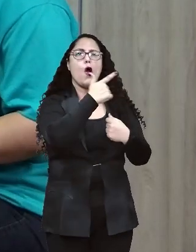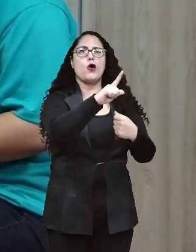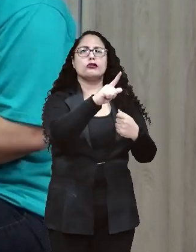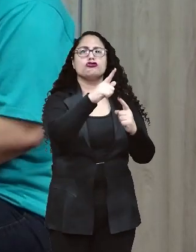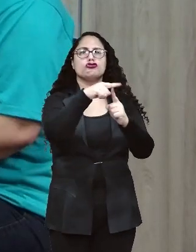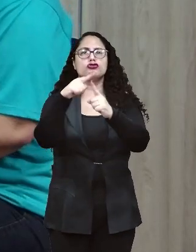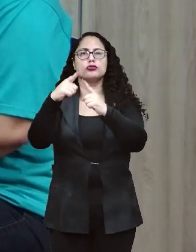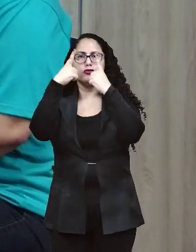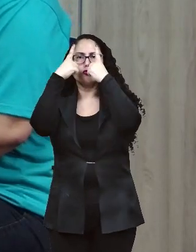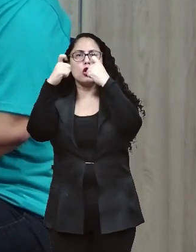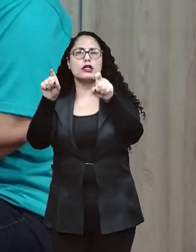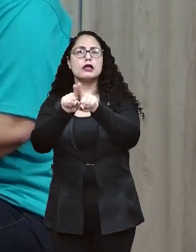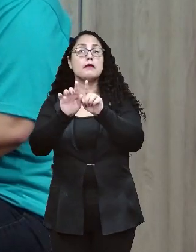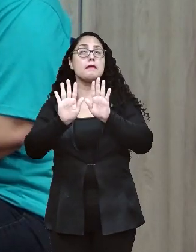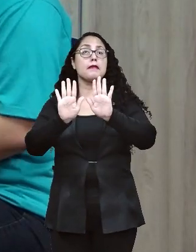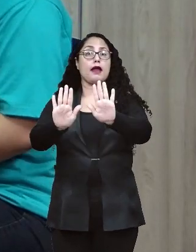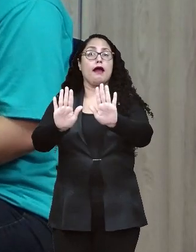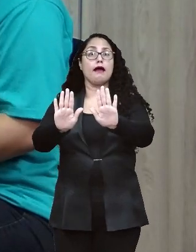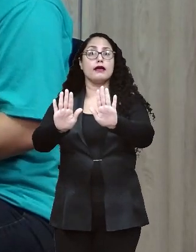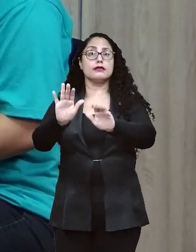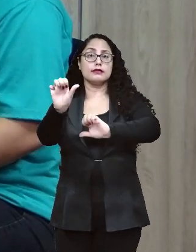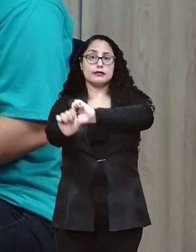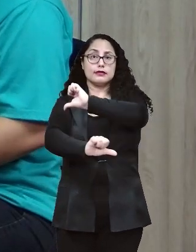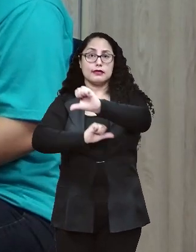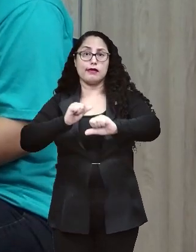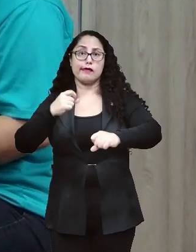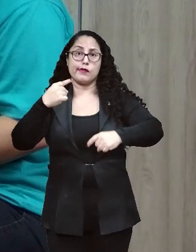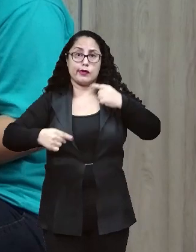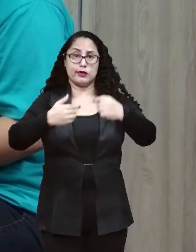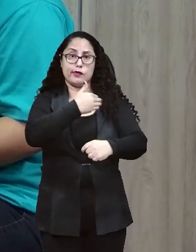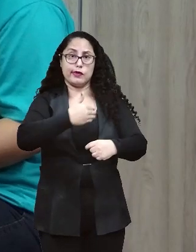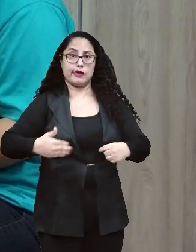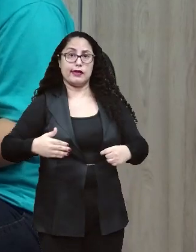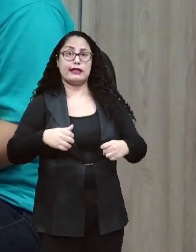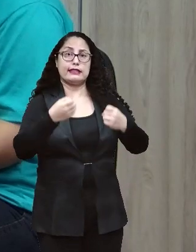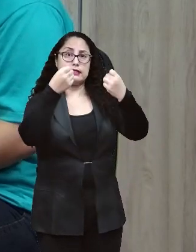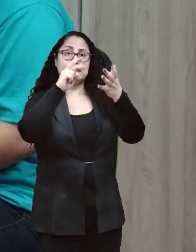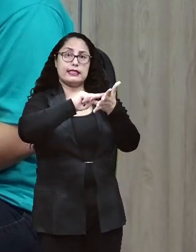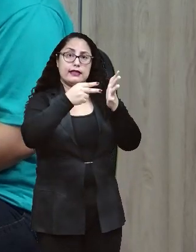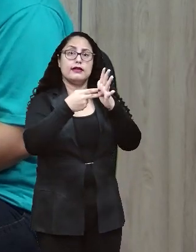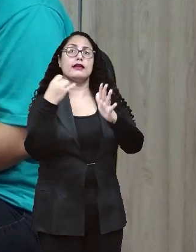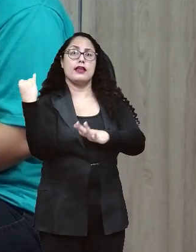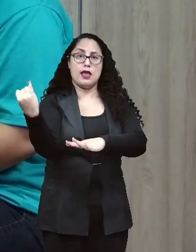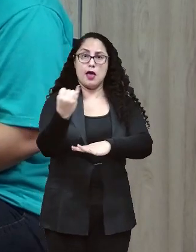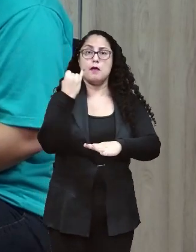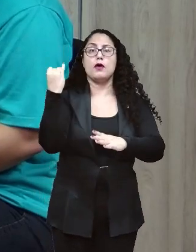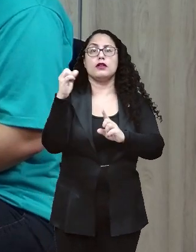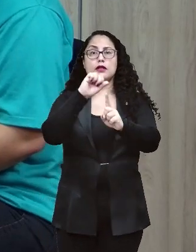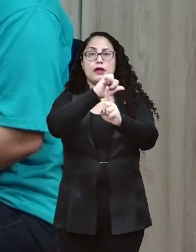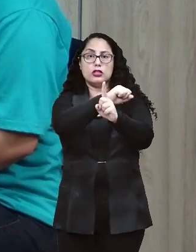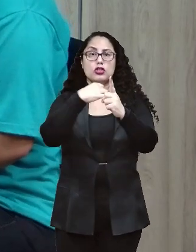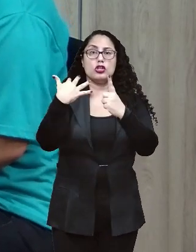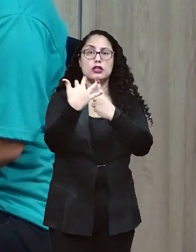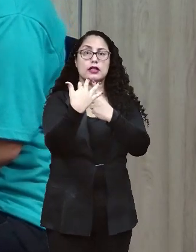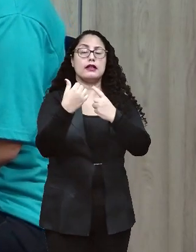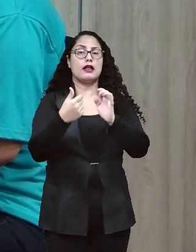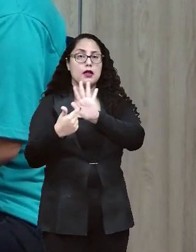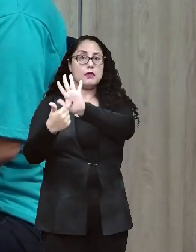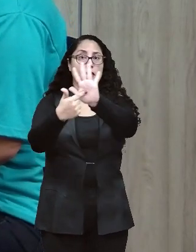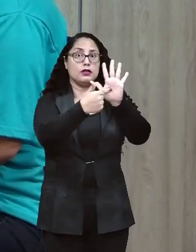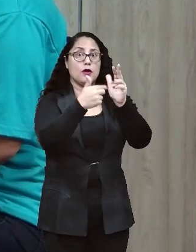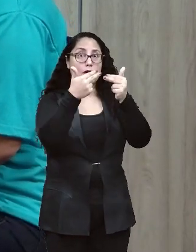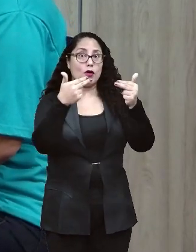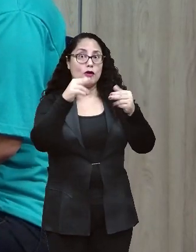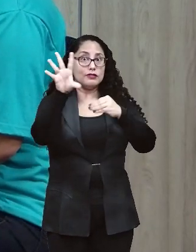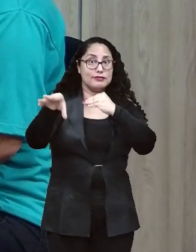violências, mas quando se torna uma política pública, quer dizer que se torna importante para a sociedade, né? Quero destacar também uma